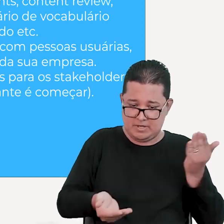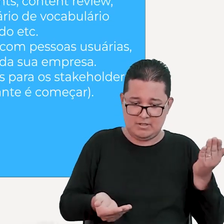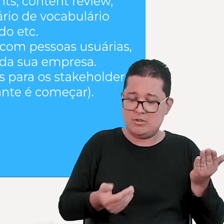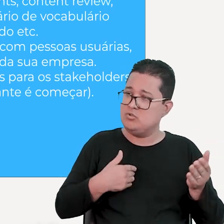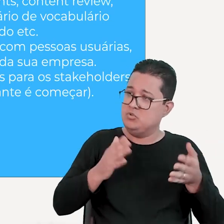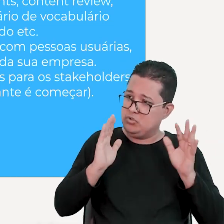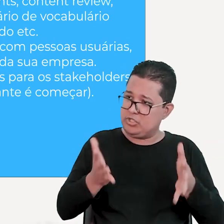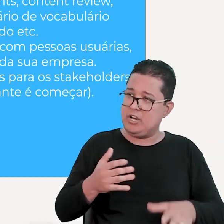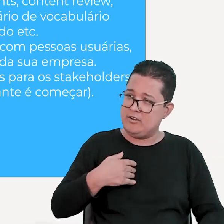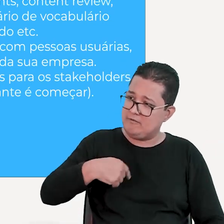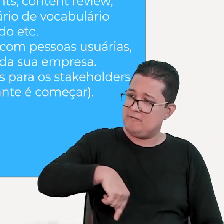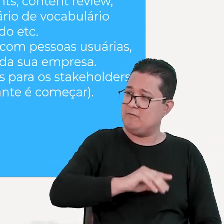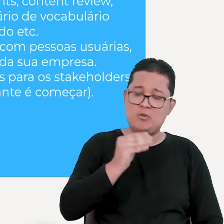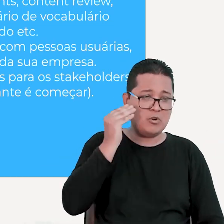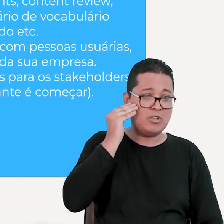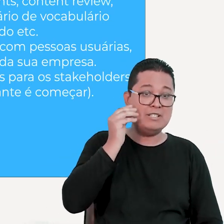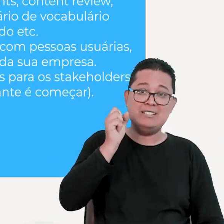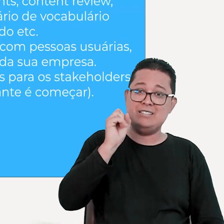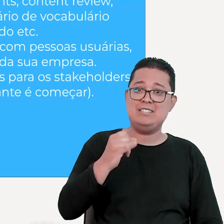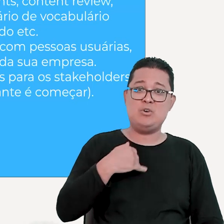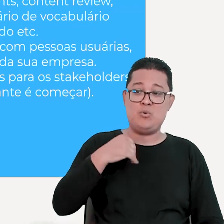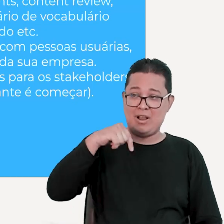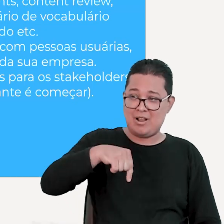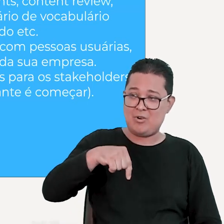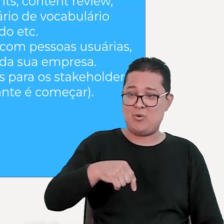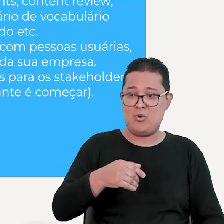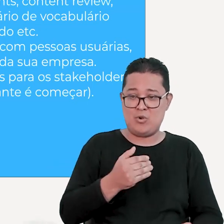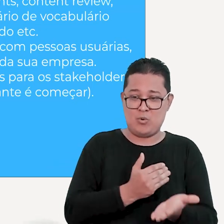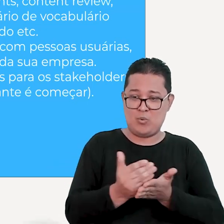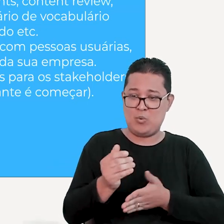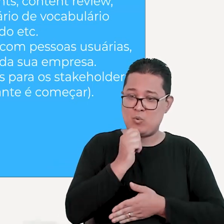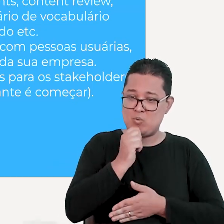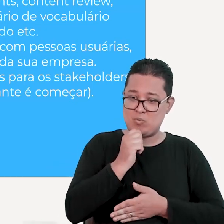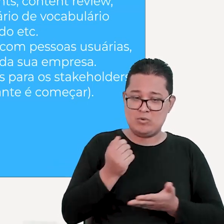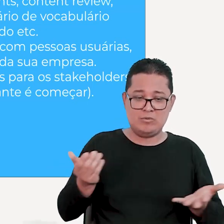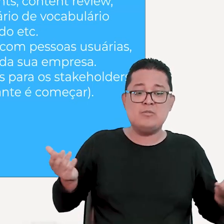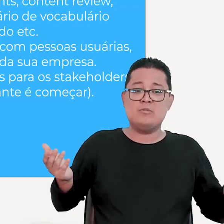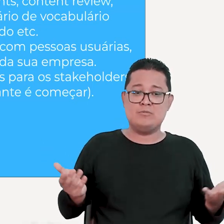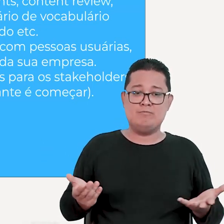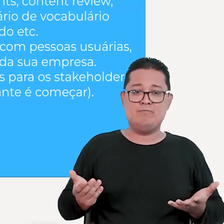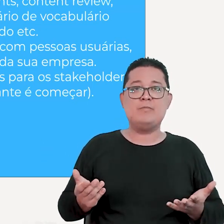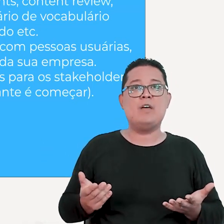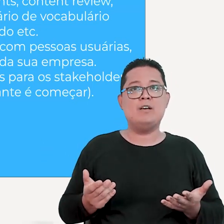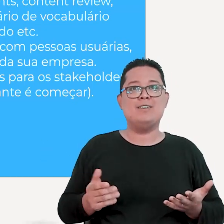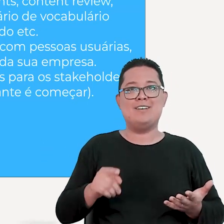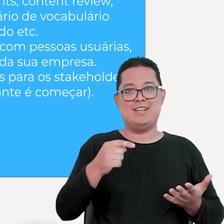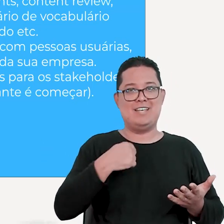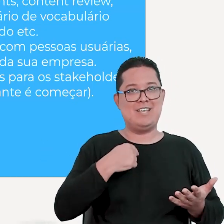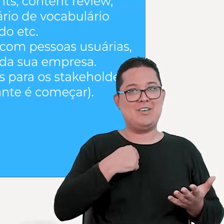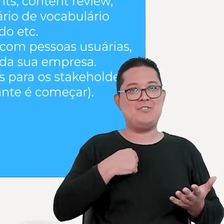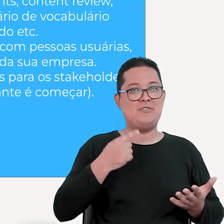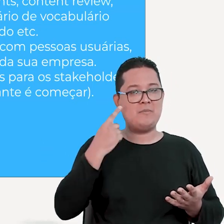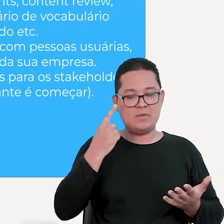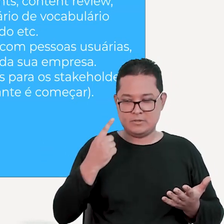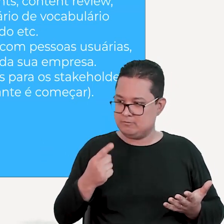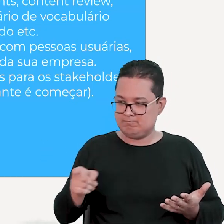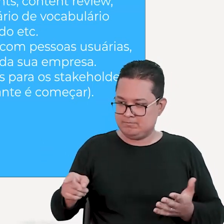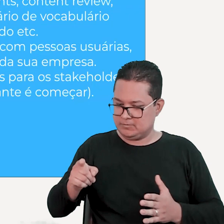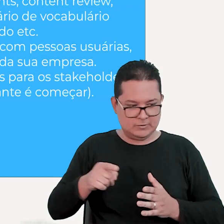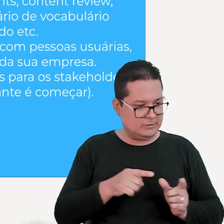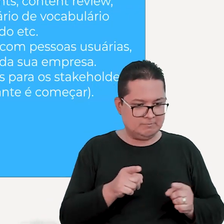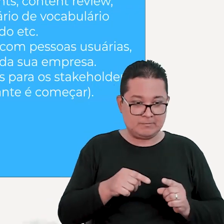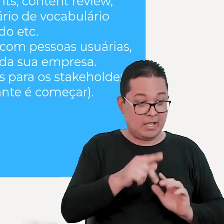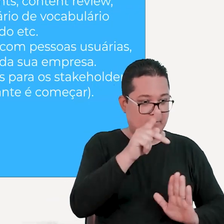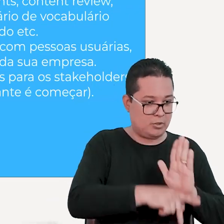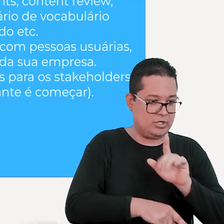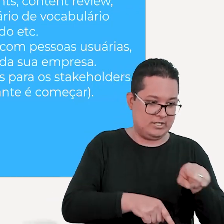que é bom, diz que é o ideal. Então eu vou começar. Eu peguei um projeto que eu estava mais ou menos tranquila, mais ou menos avançada e falei,